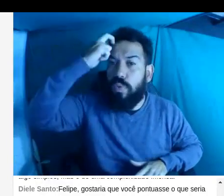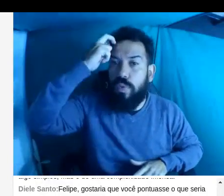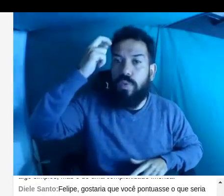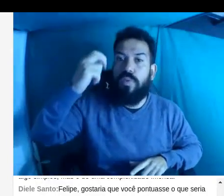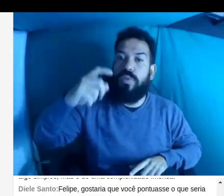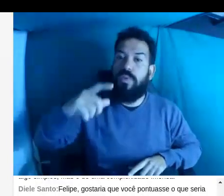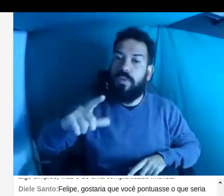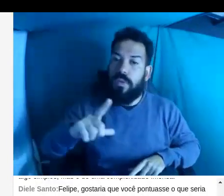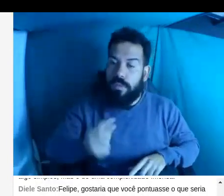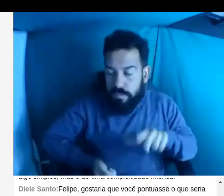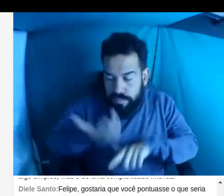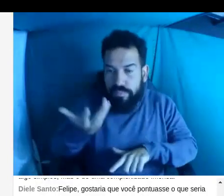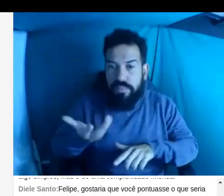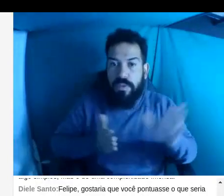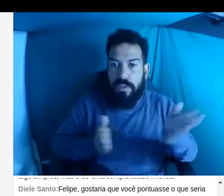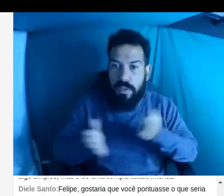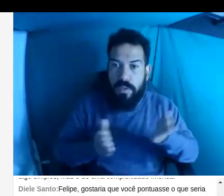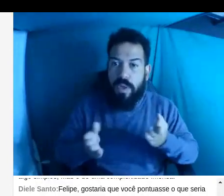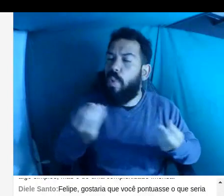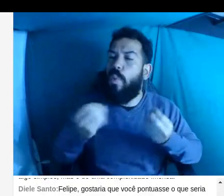acessibilidade, percebem